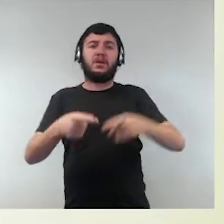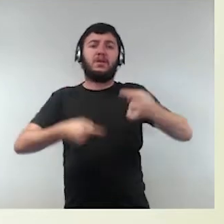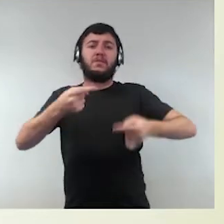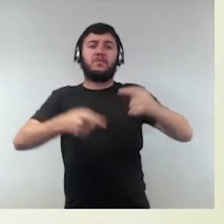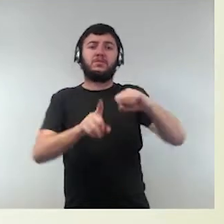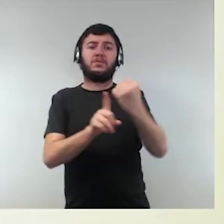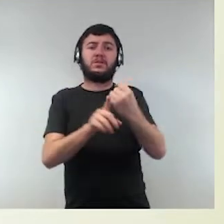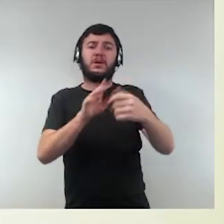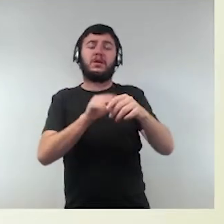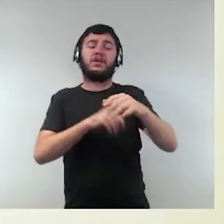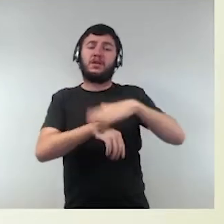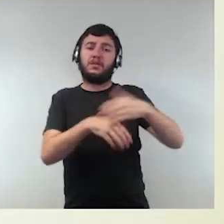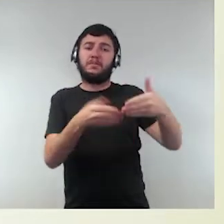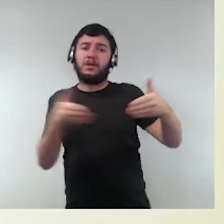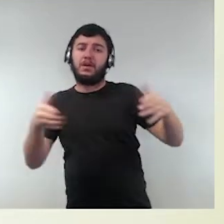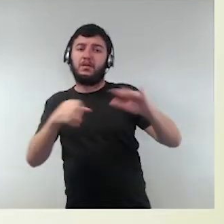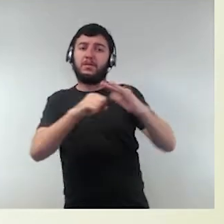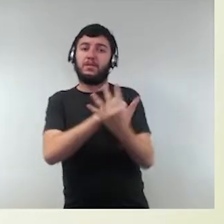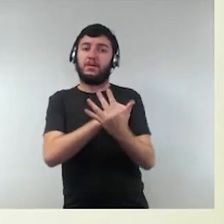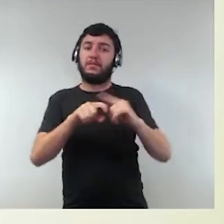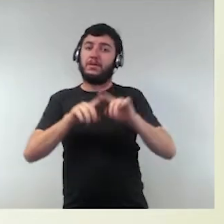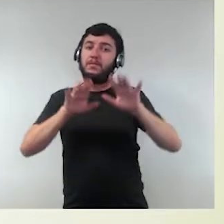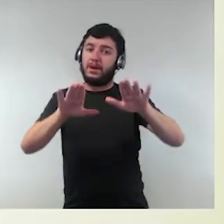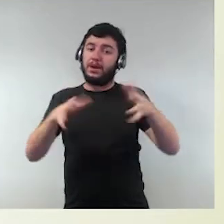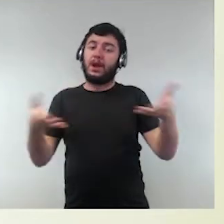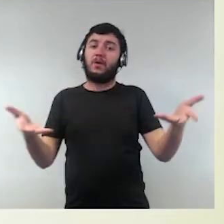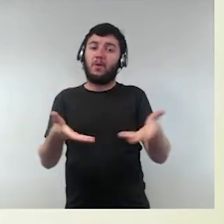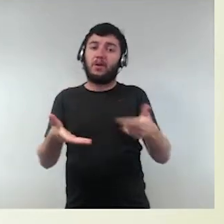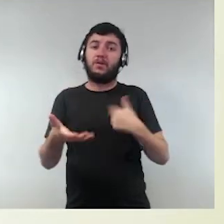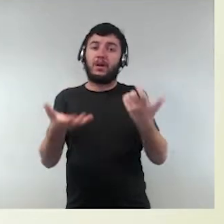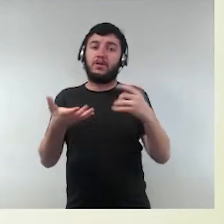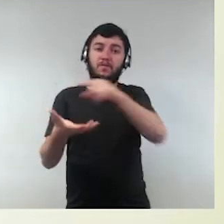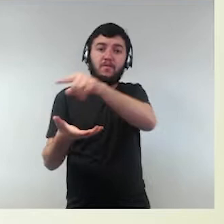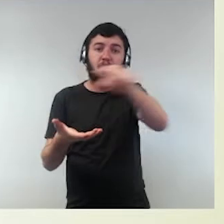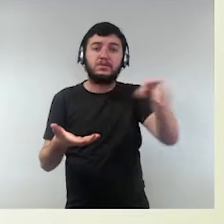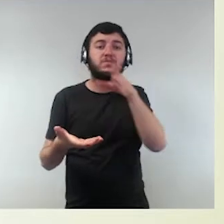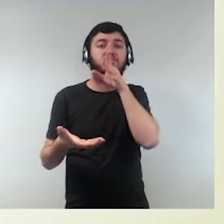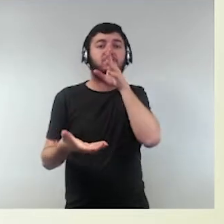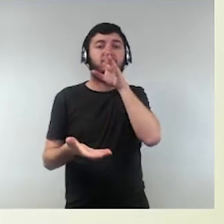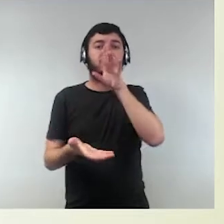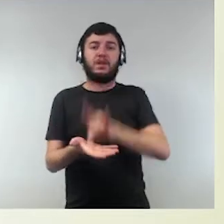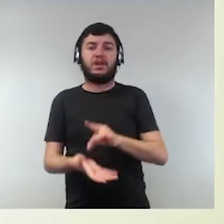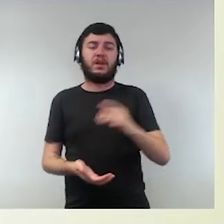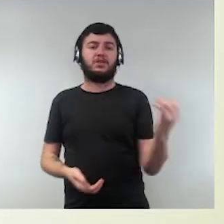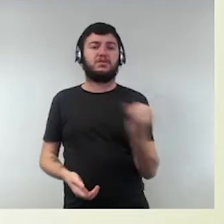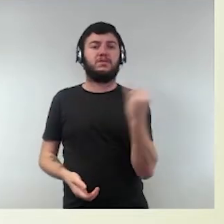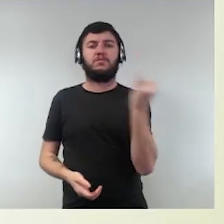eu gostaria que os senhores conhecessem a relevância